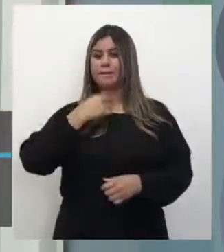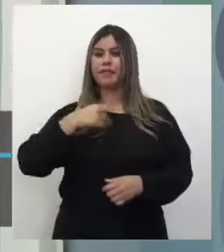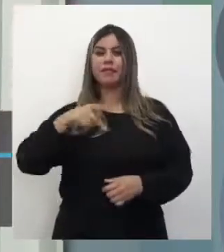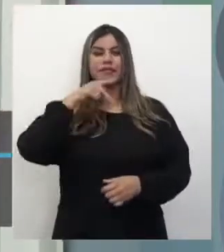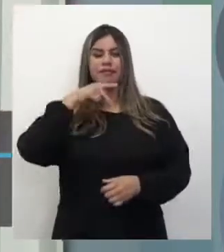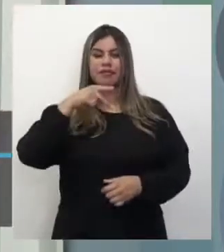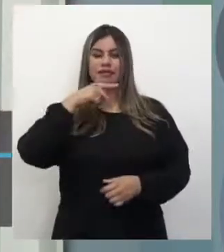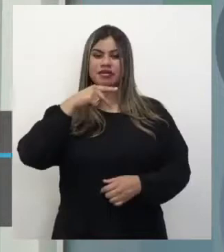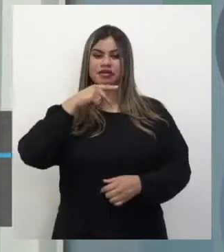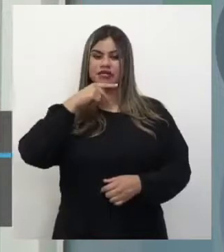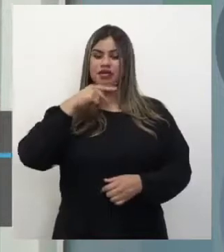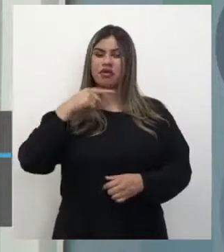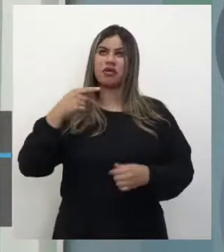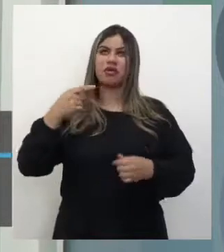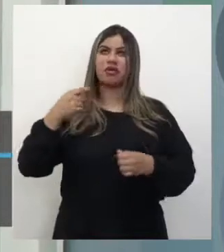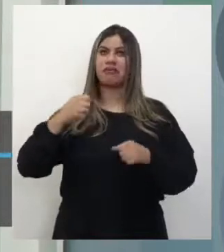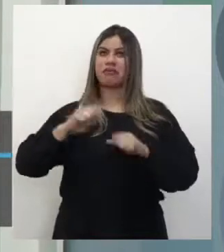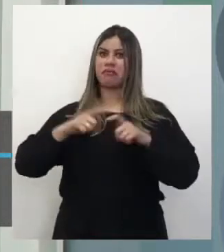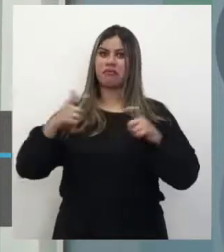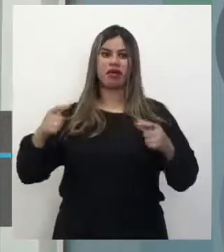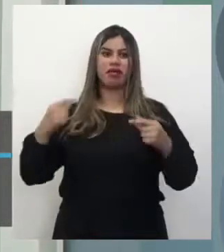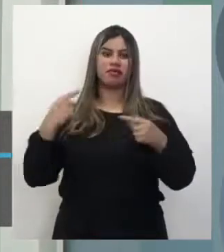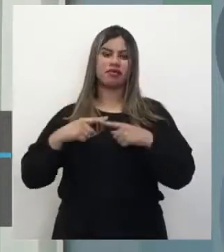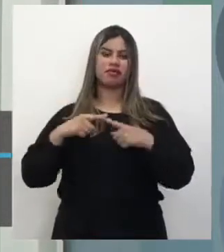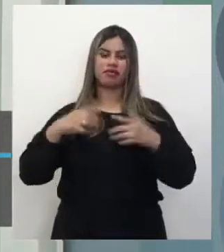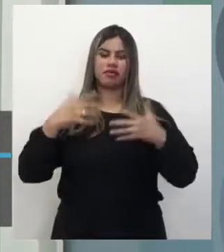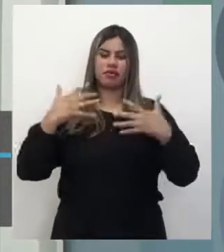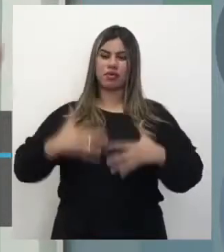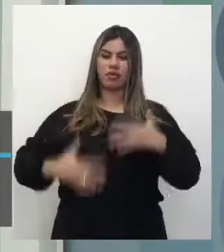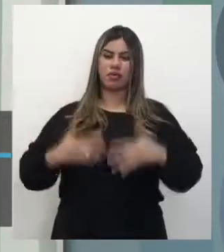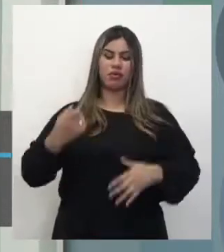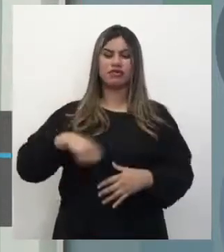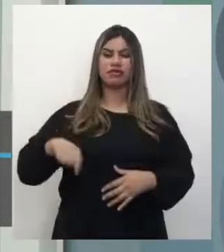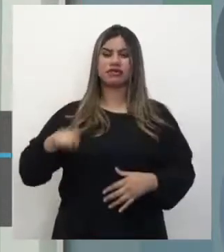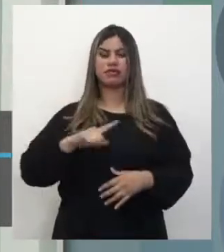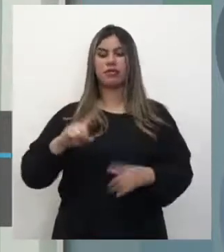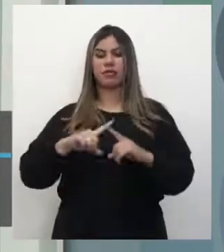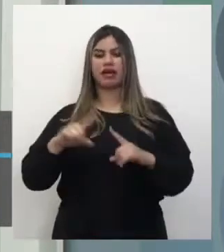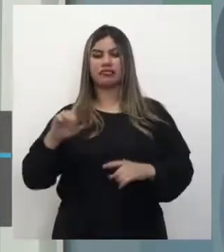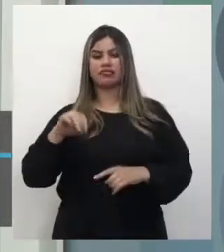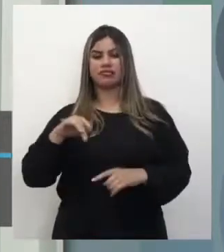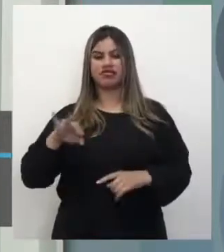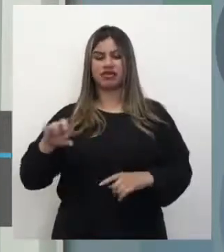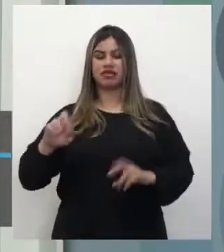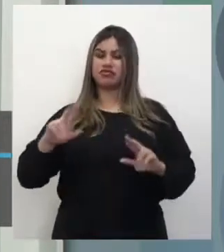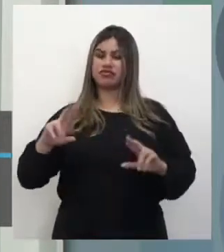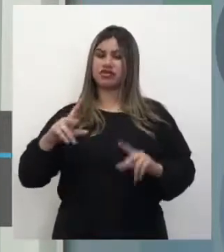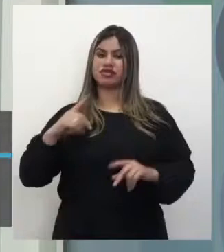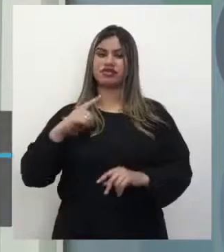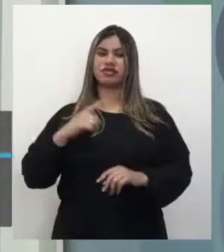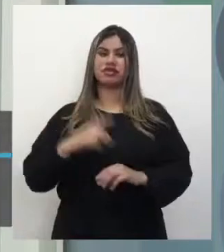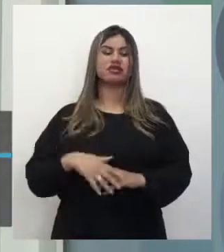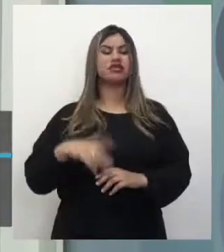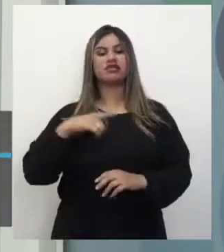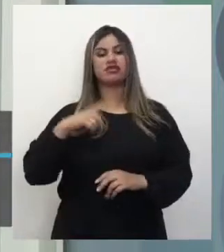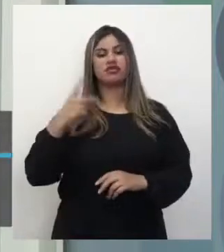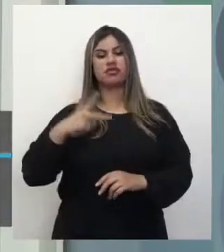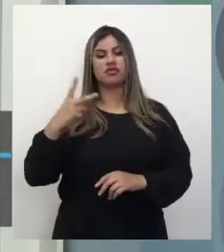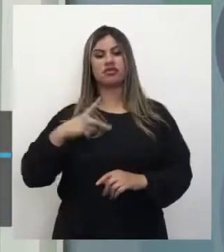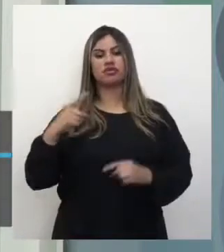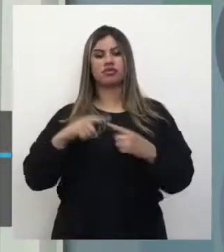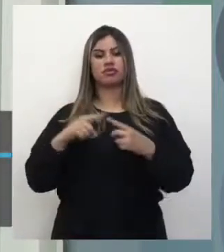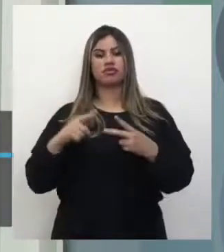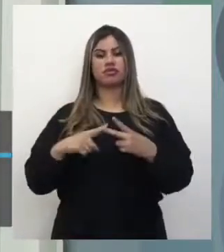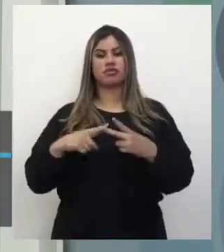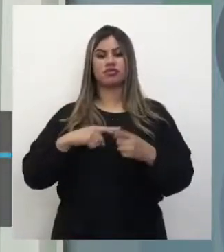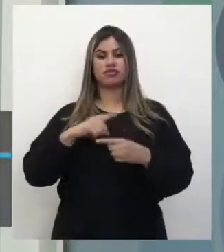Eu não preciso do corpo para ser quem eu sou. Diferente de Michel Foucault, que a gente vai olhar logo mais. E aí nós temos dois pensadores que são o objeto da